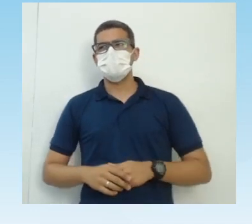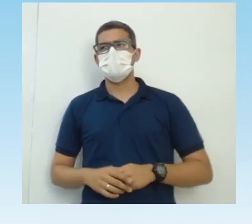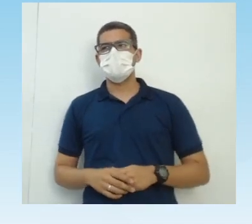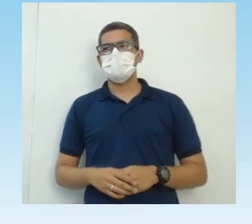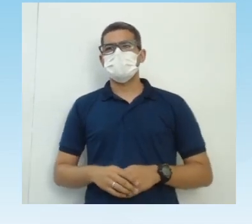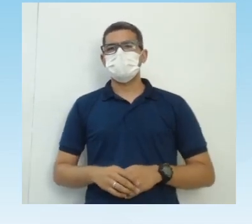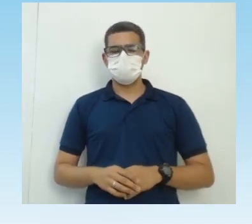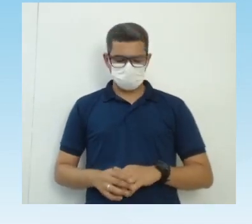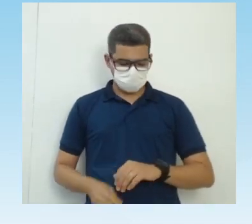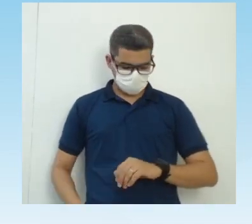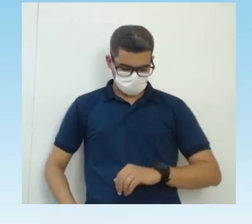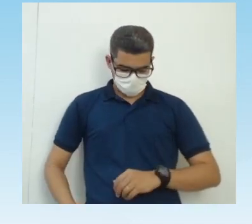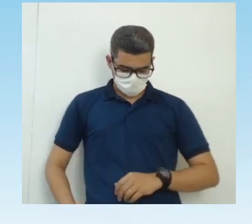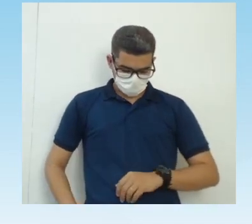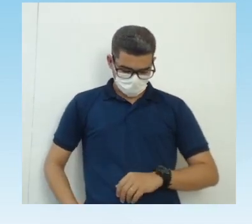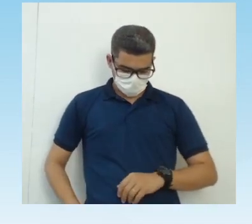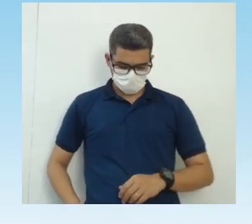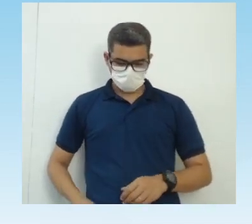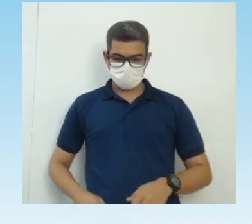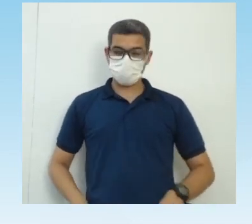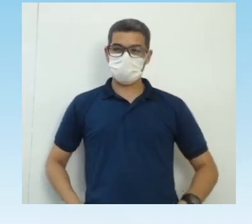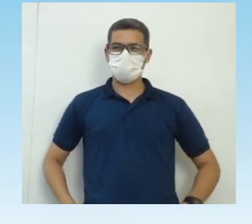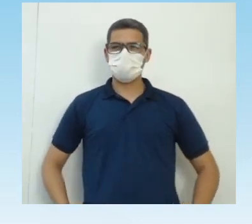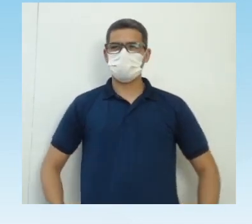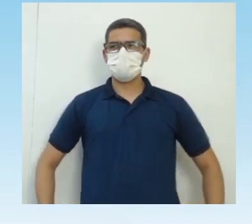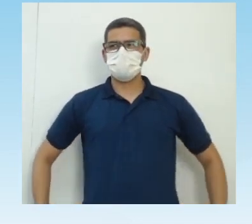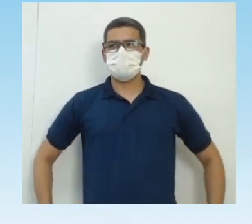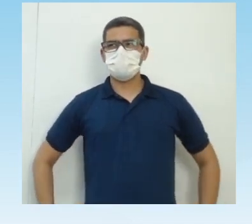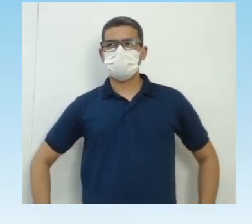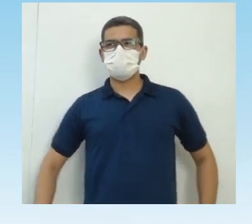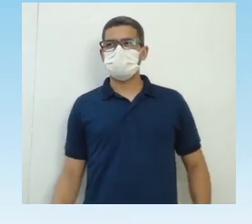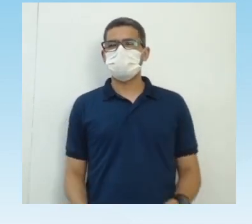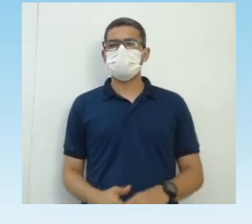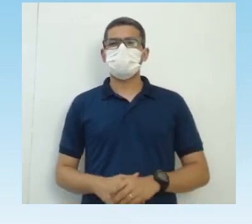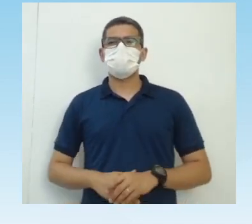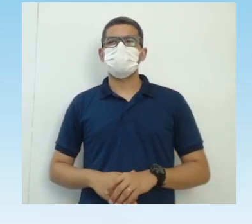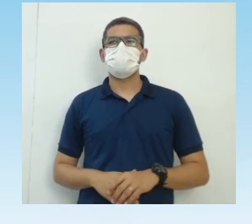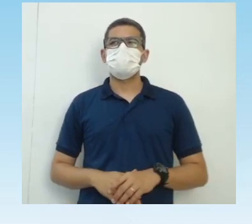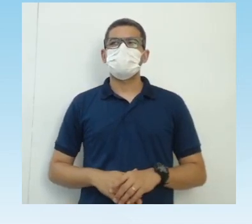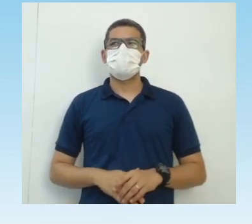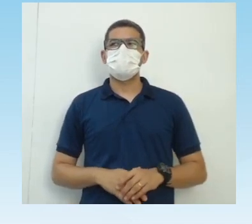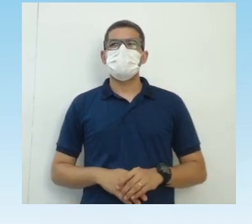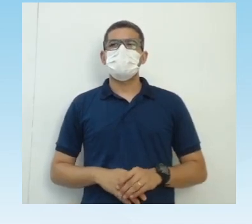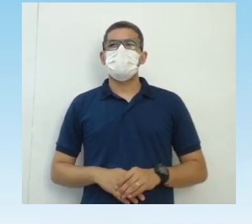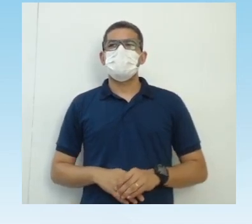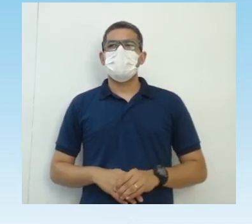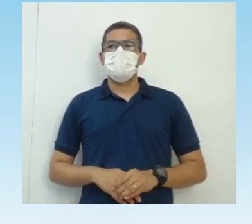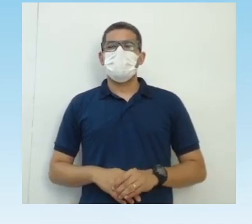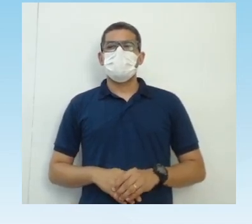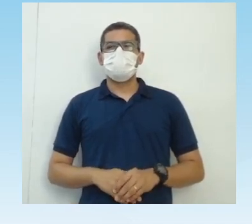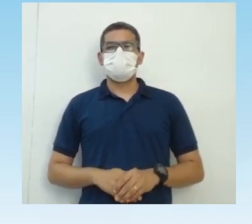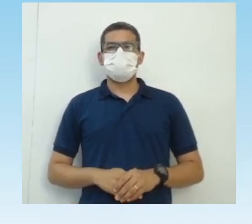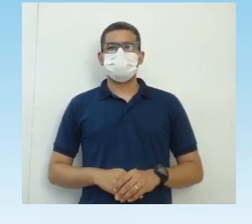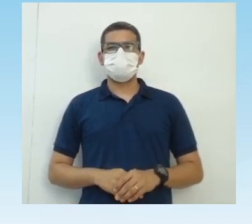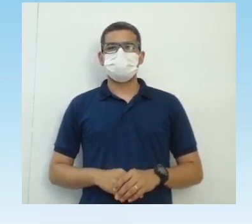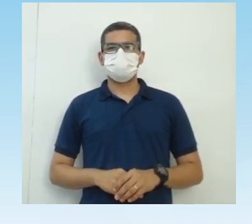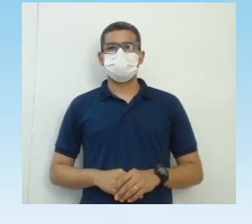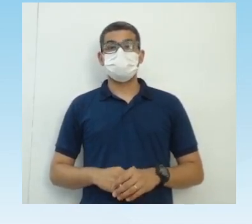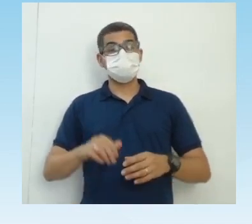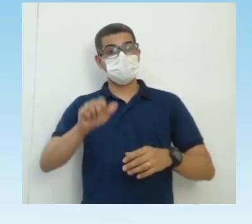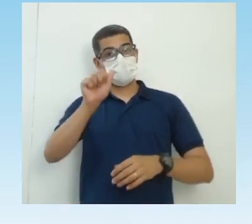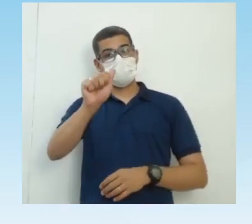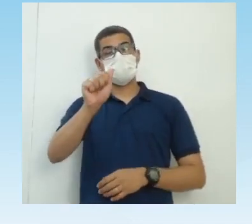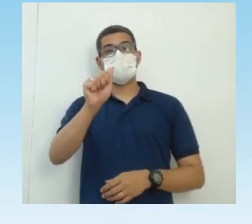entre aspas, ou uma participação nas decisões políticas, qual foi a maneira em que eles encontraram para fazer essa contestação? Na